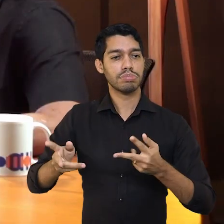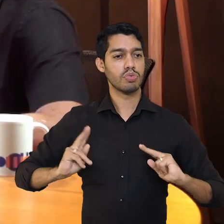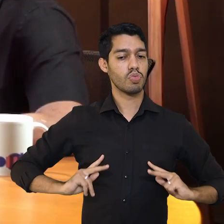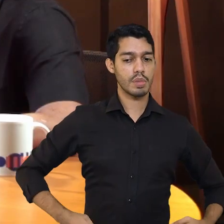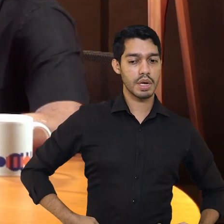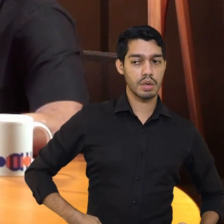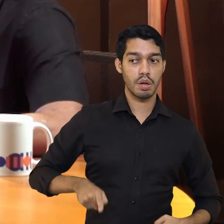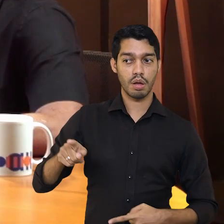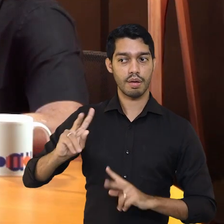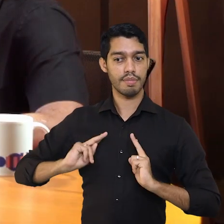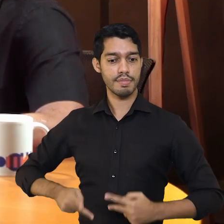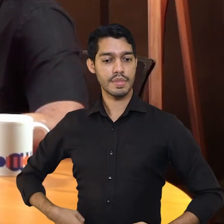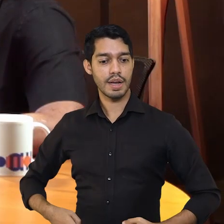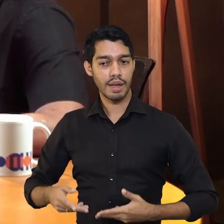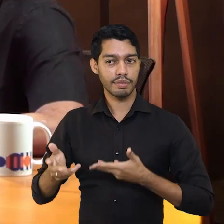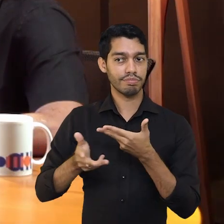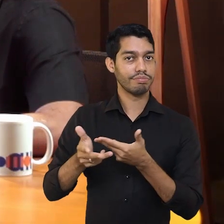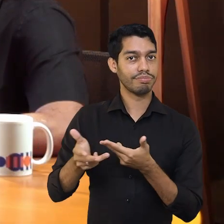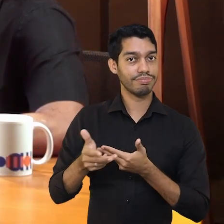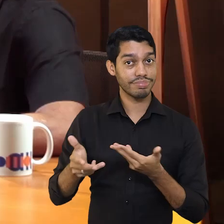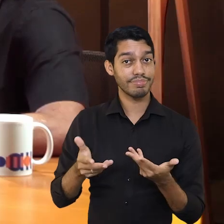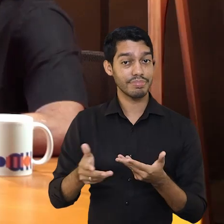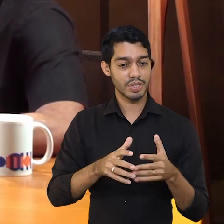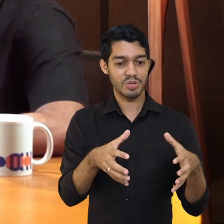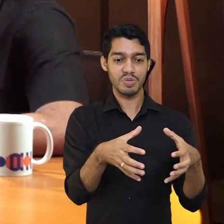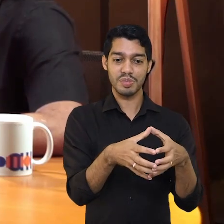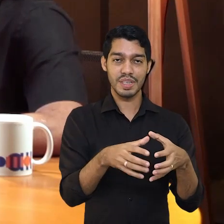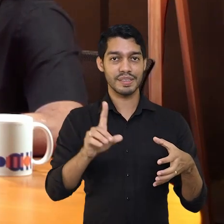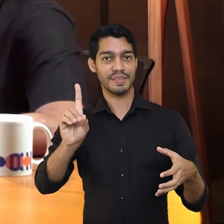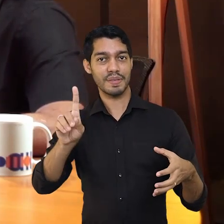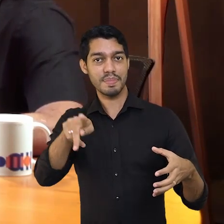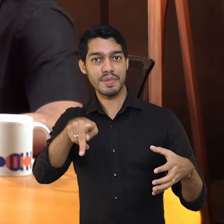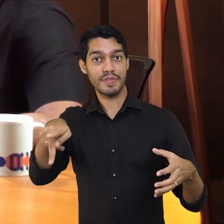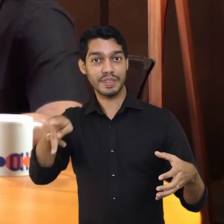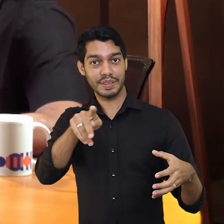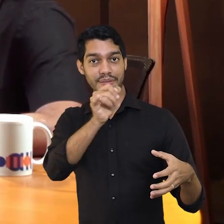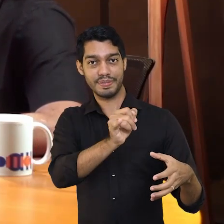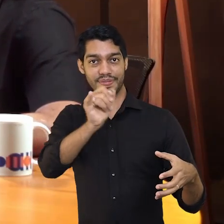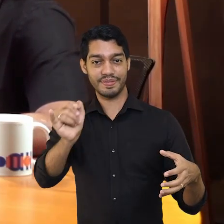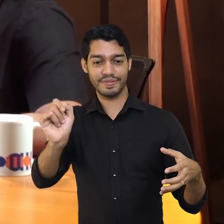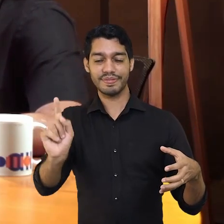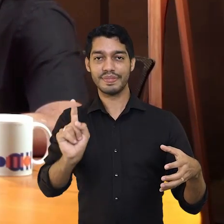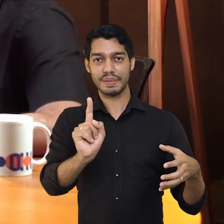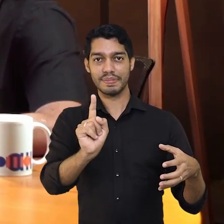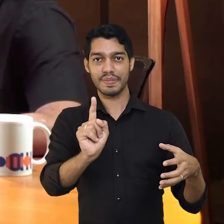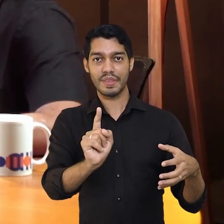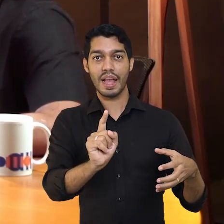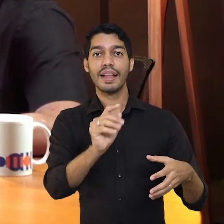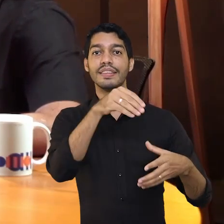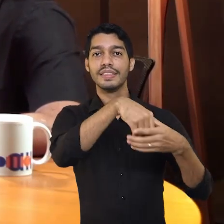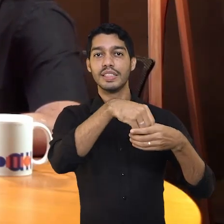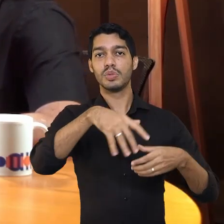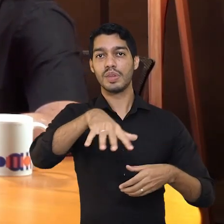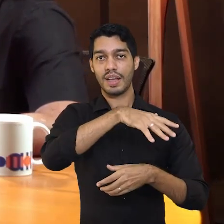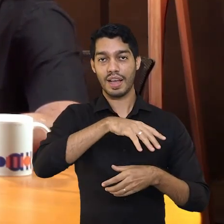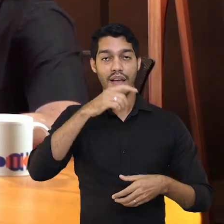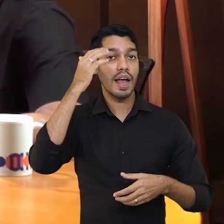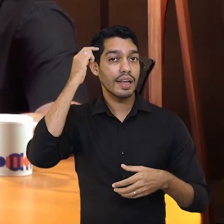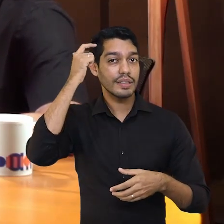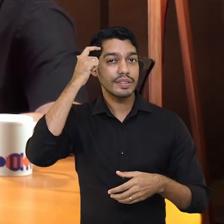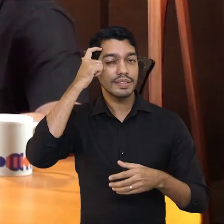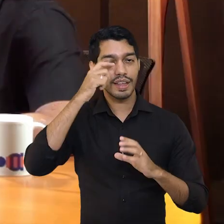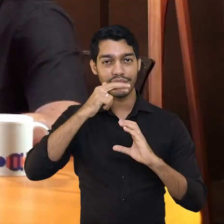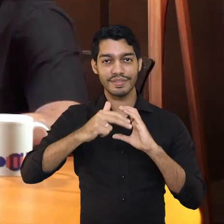aprendizagem, ela não acontece só a partir de conteúdos, ela acontece a partir do afeto, da troca que você tem humana entre um professor